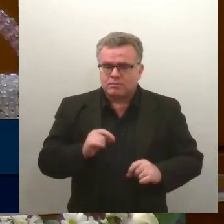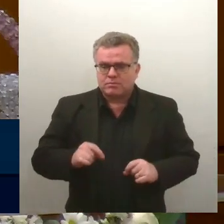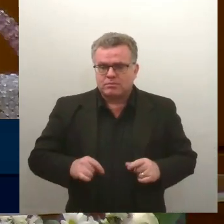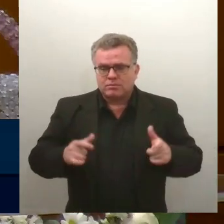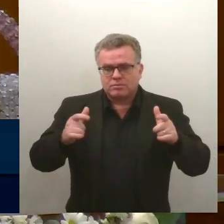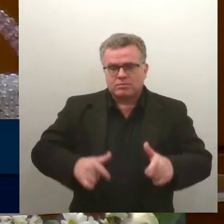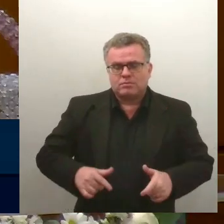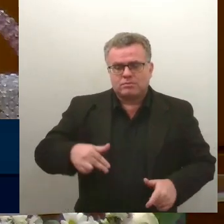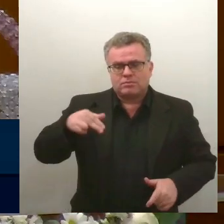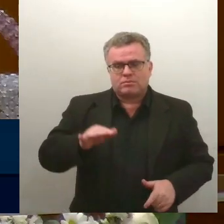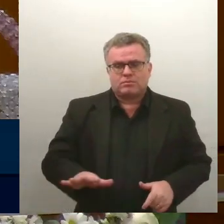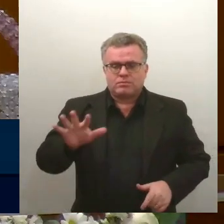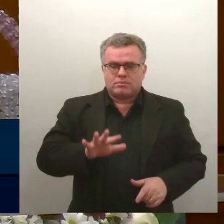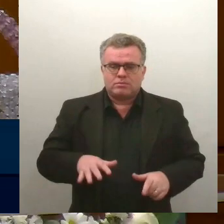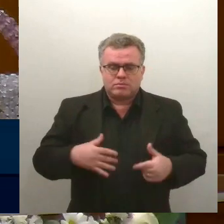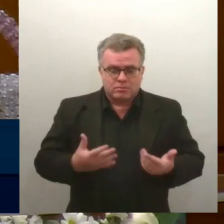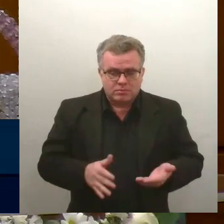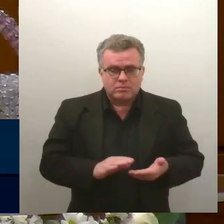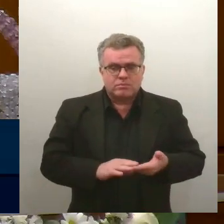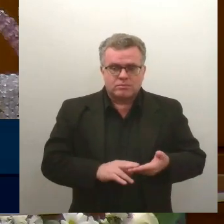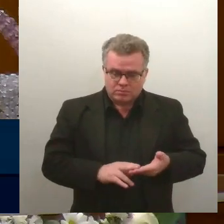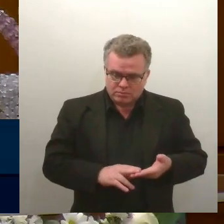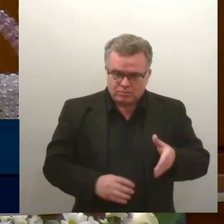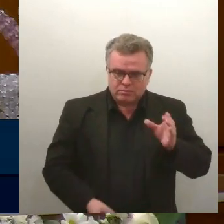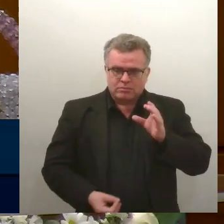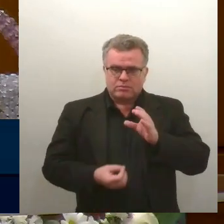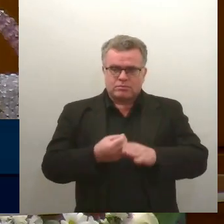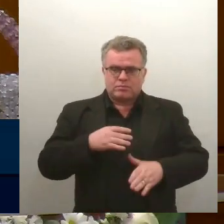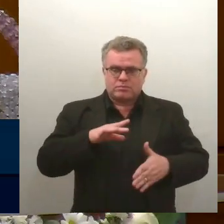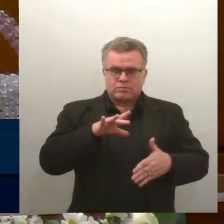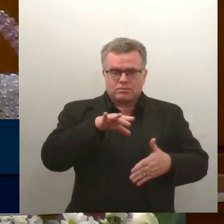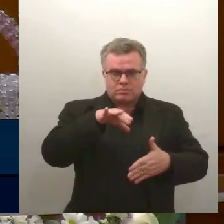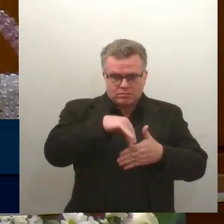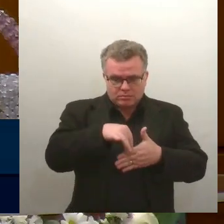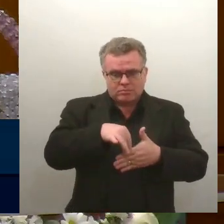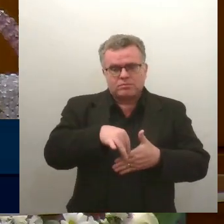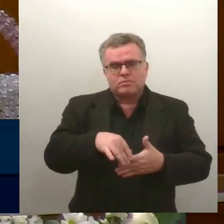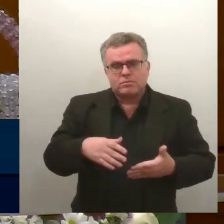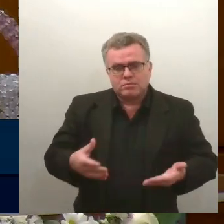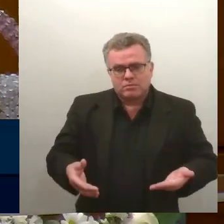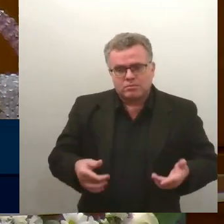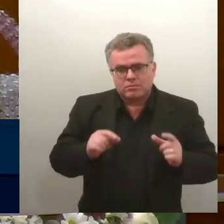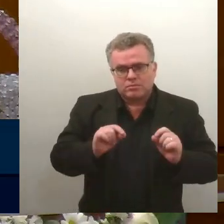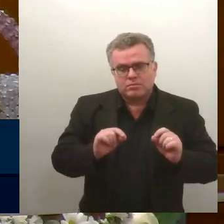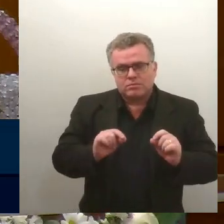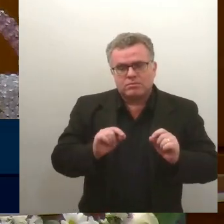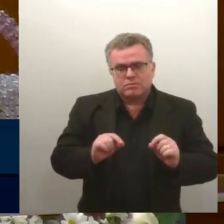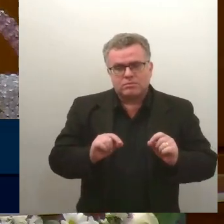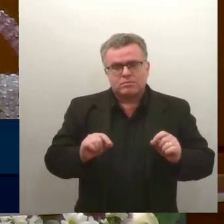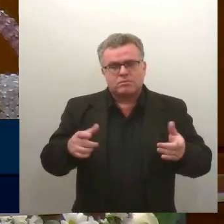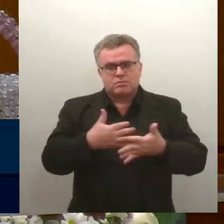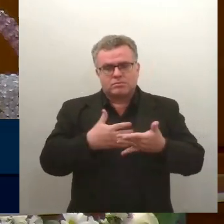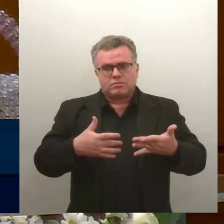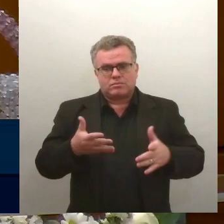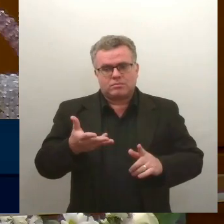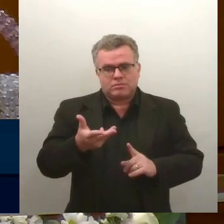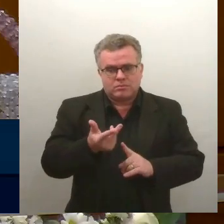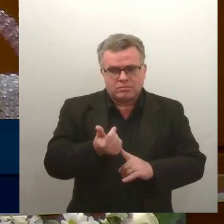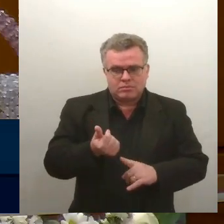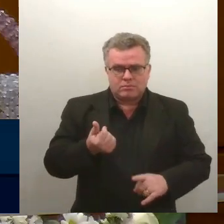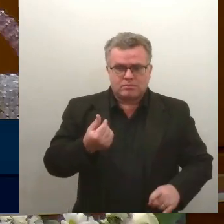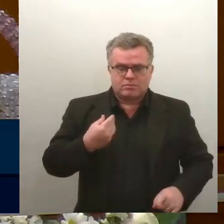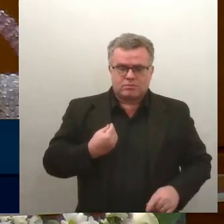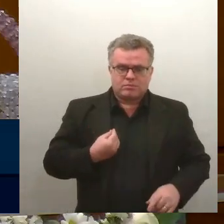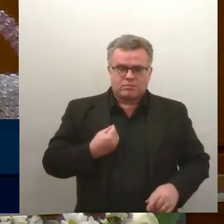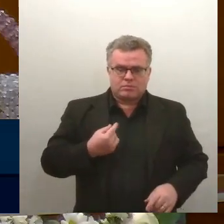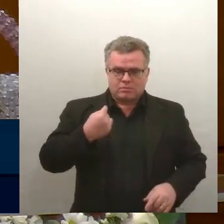Bloco dos Artistas e do Baile dos e das Artistas, que eu tive a honra de participar várias vezes com